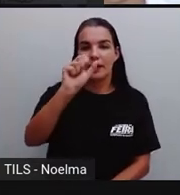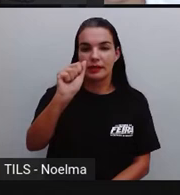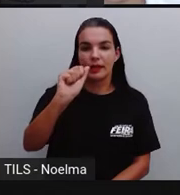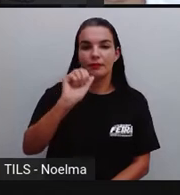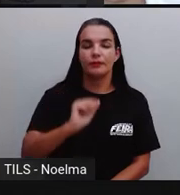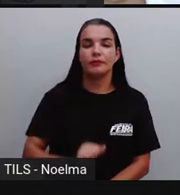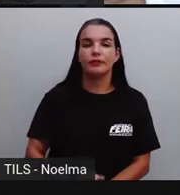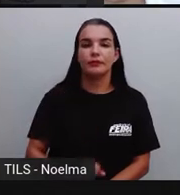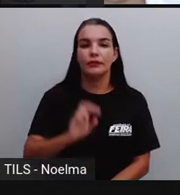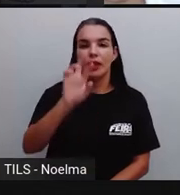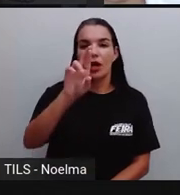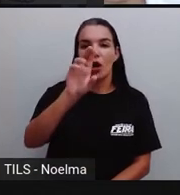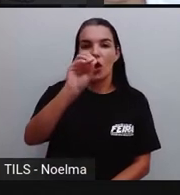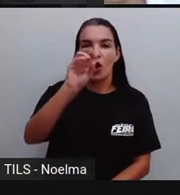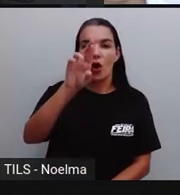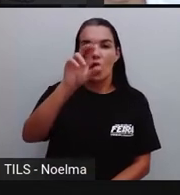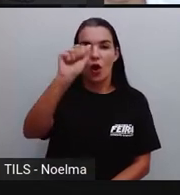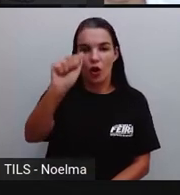mesa,